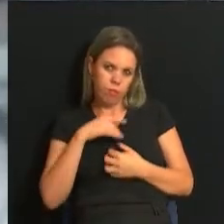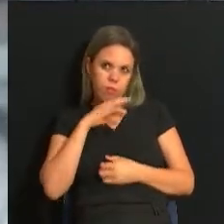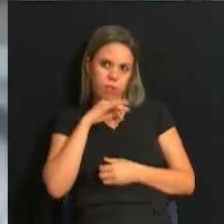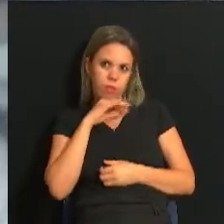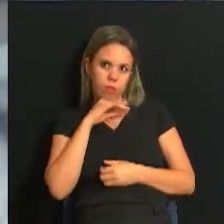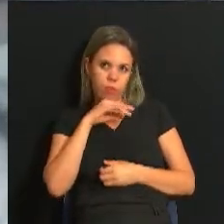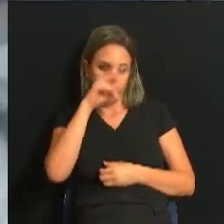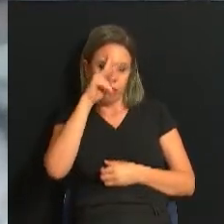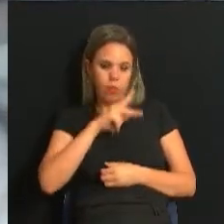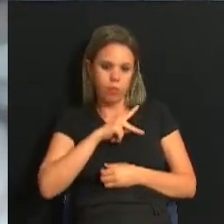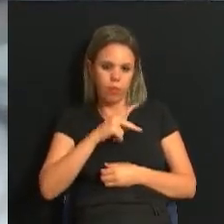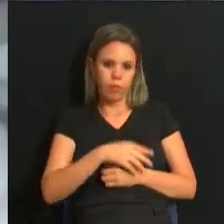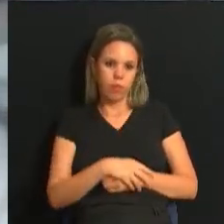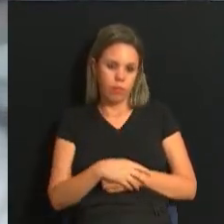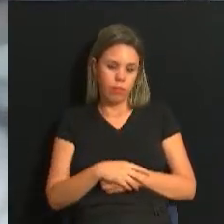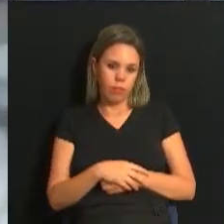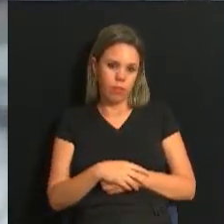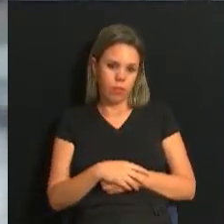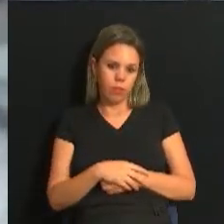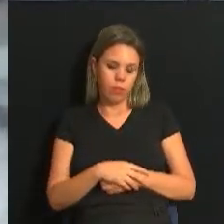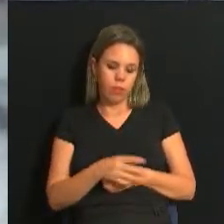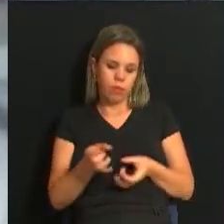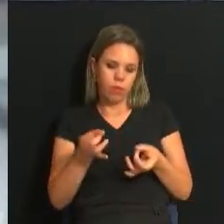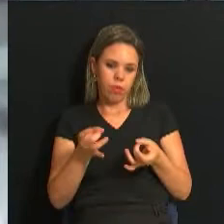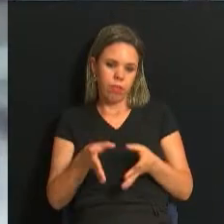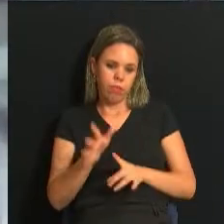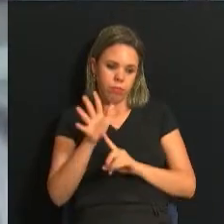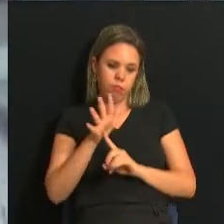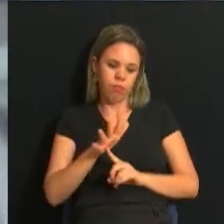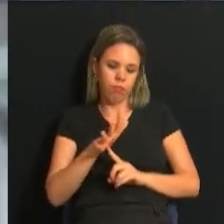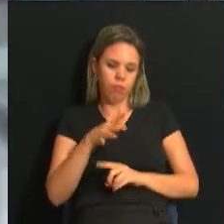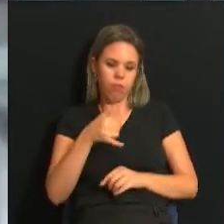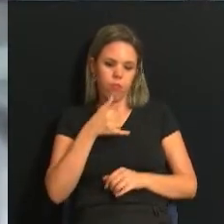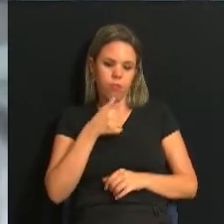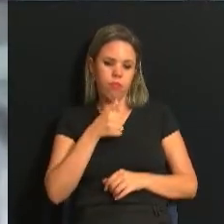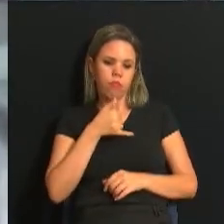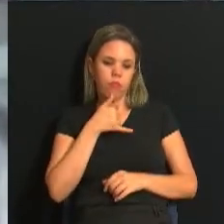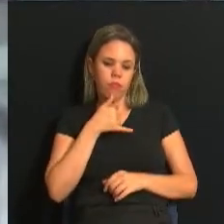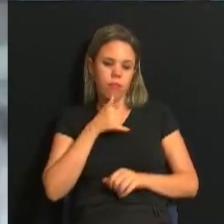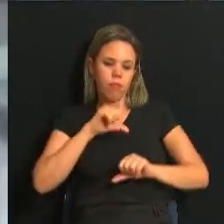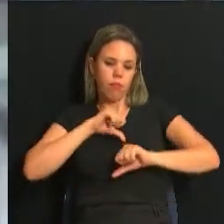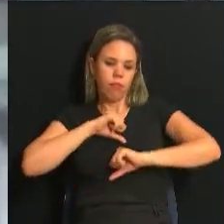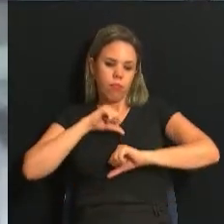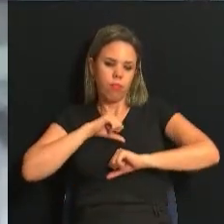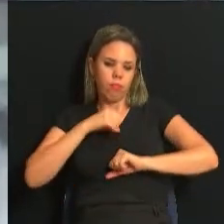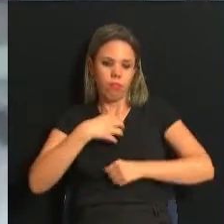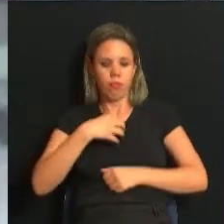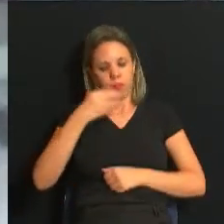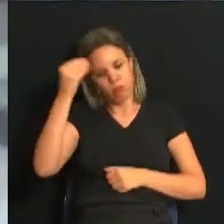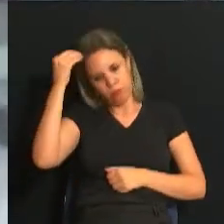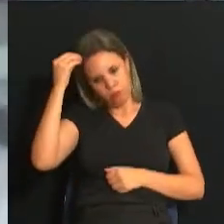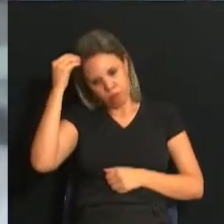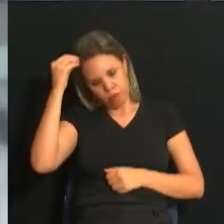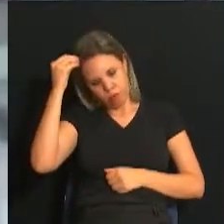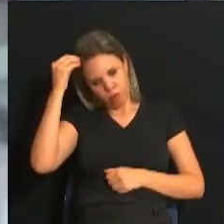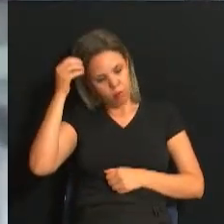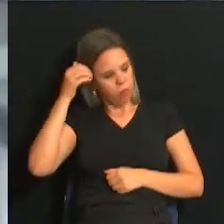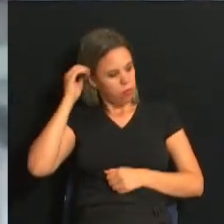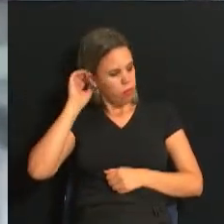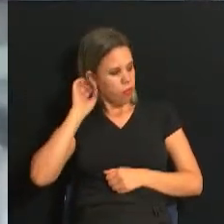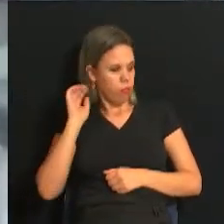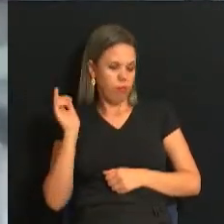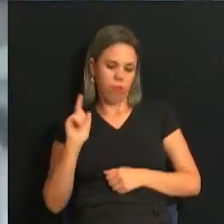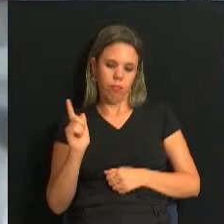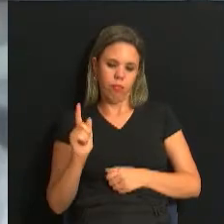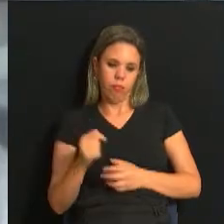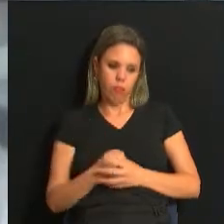conosco mesmo, nos colocar para baixo, e a gente entra nesse lugar de culpa e de recriminação. E é claro